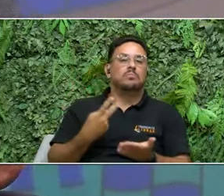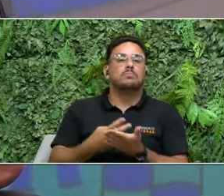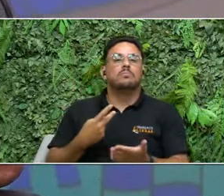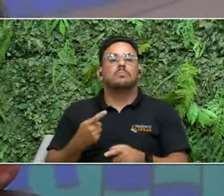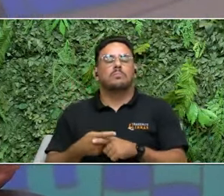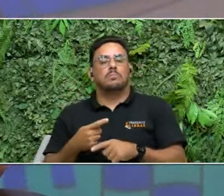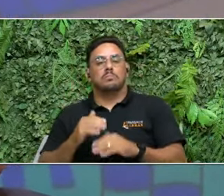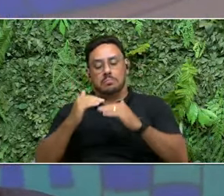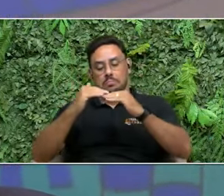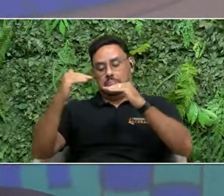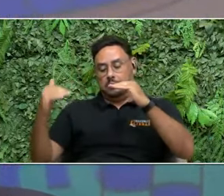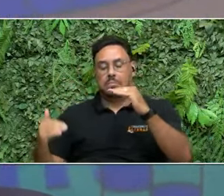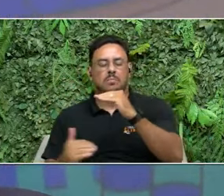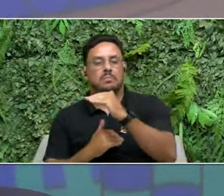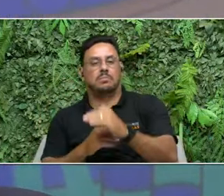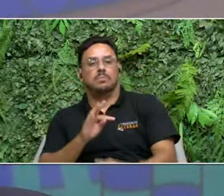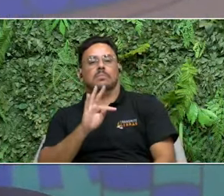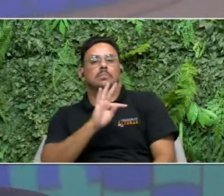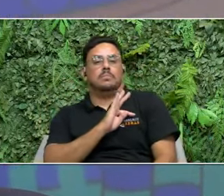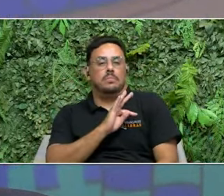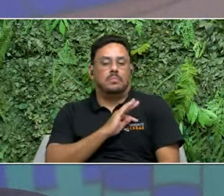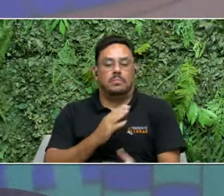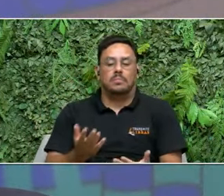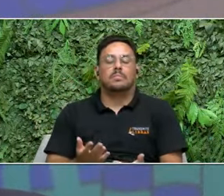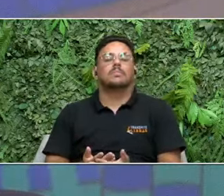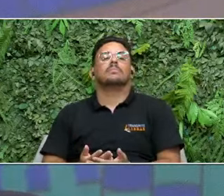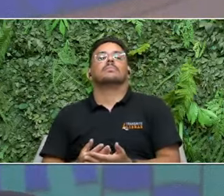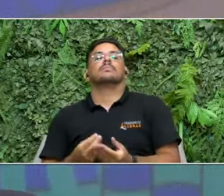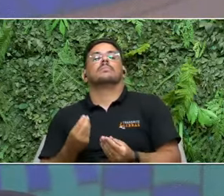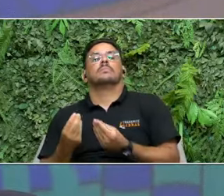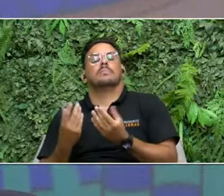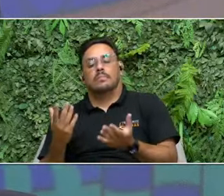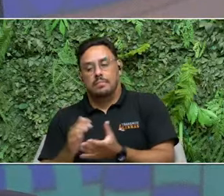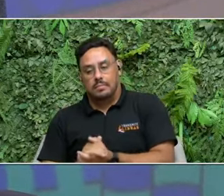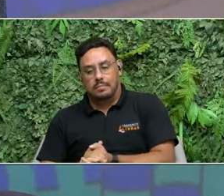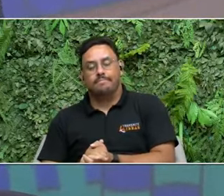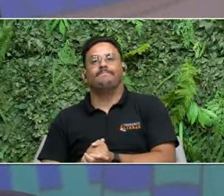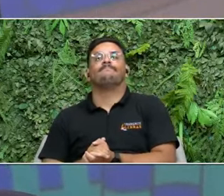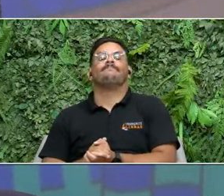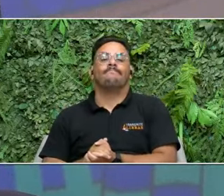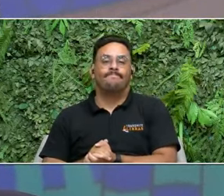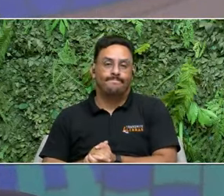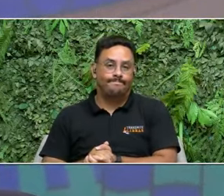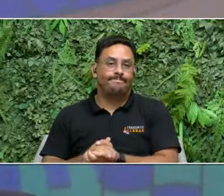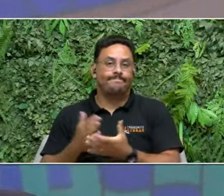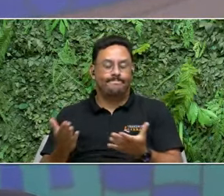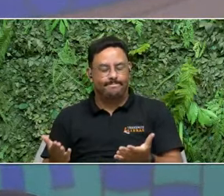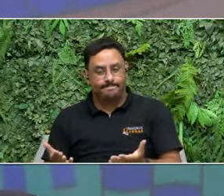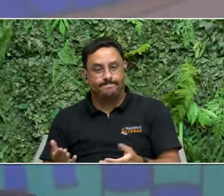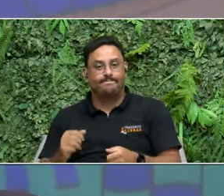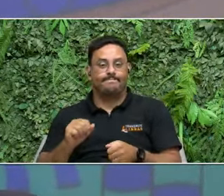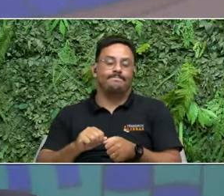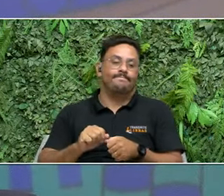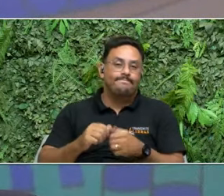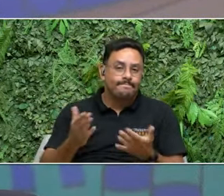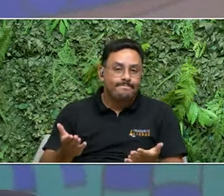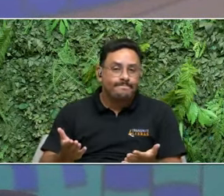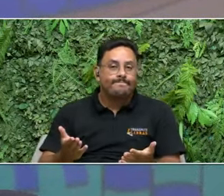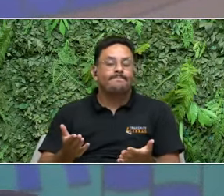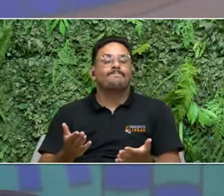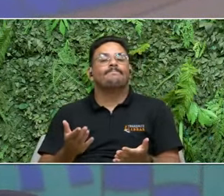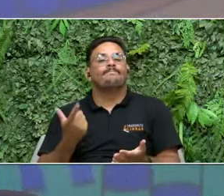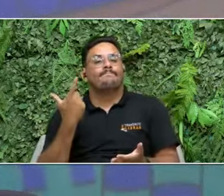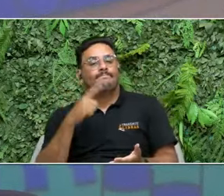é inferior Tecnicamente hã Pois é é isso é uma compado ou